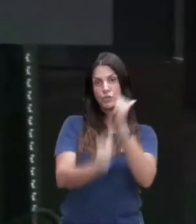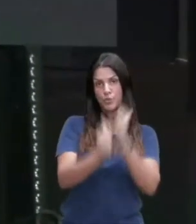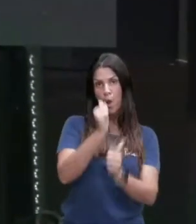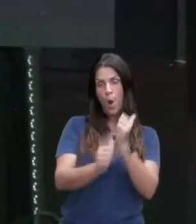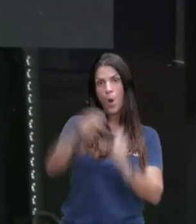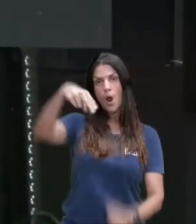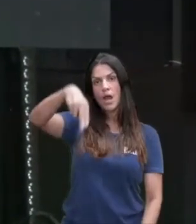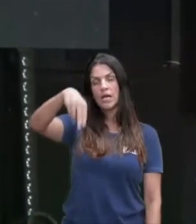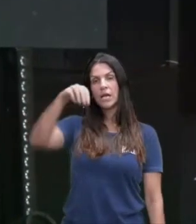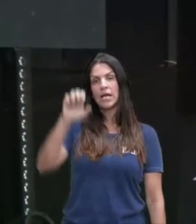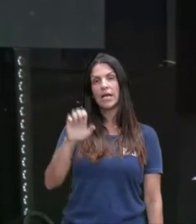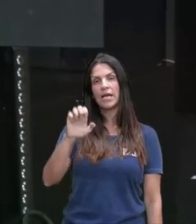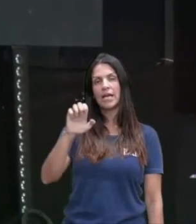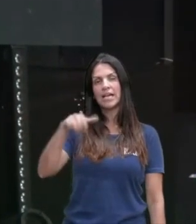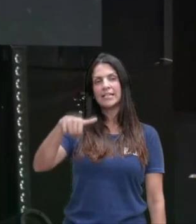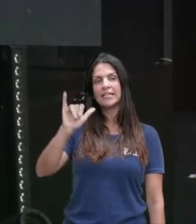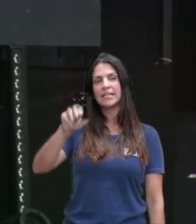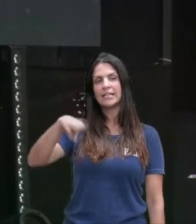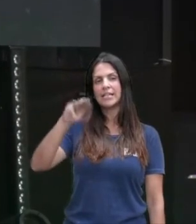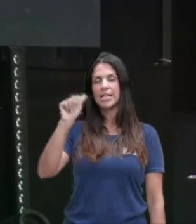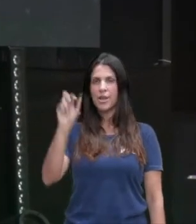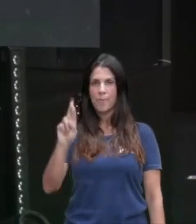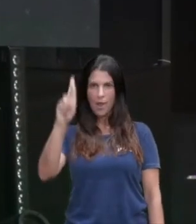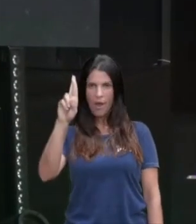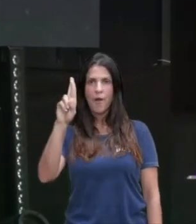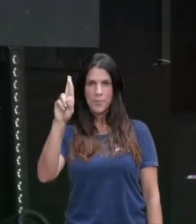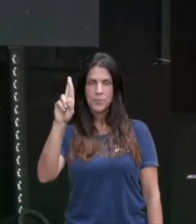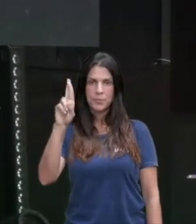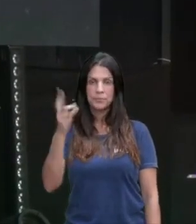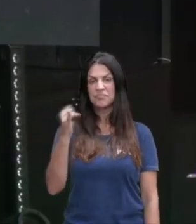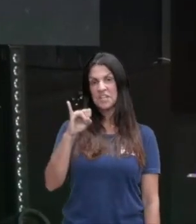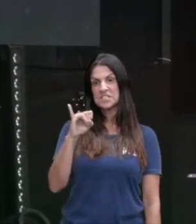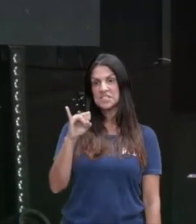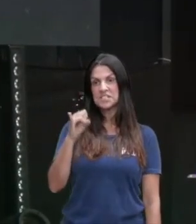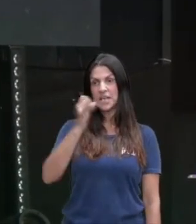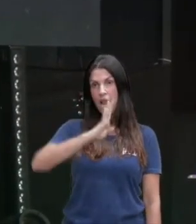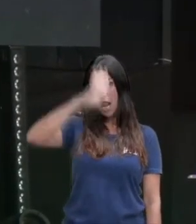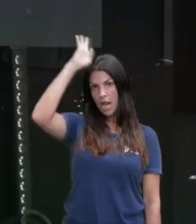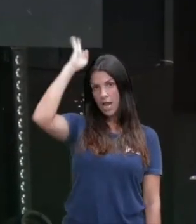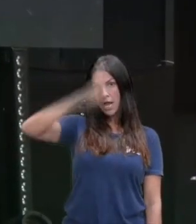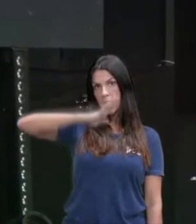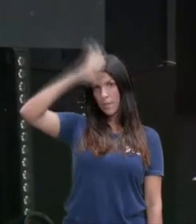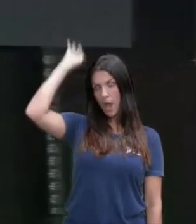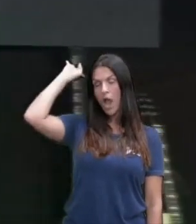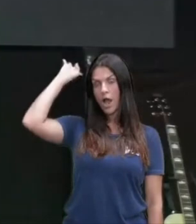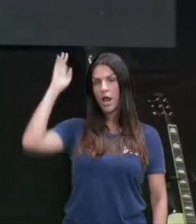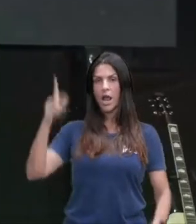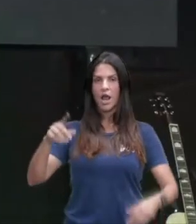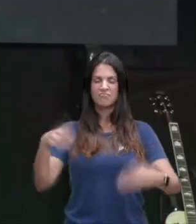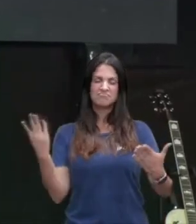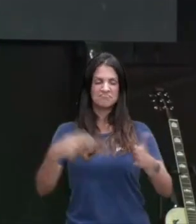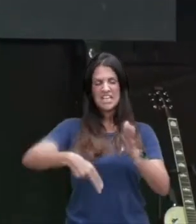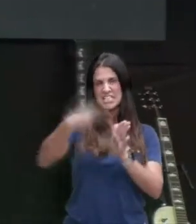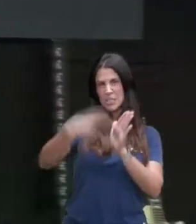fazer uma cirurgia cardíaca talvez e desmaia é mas com a bola no pé e faz gol